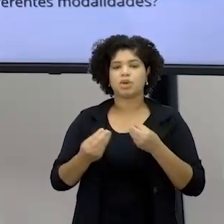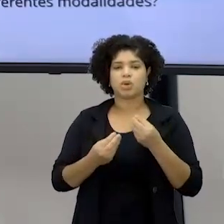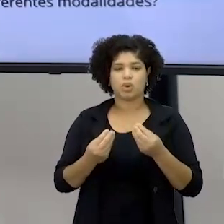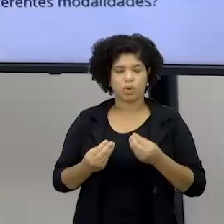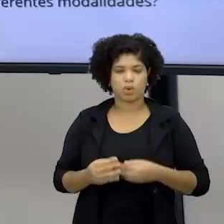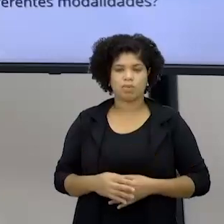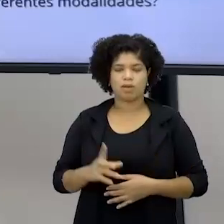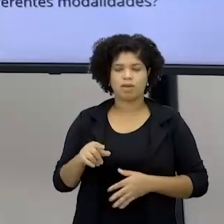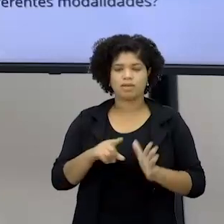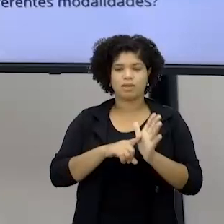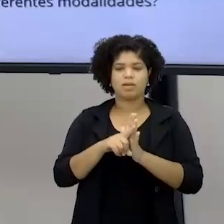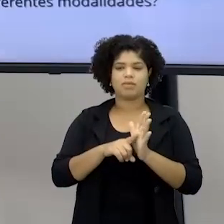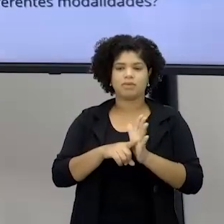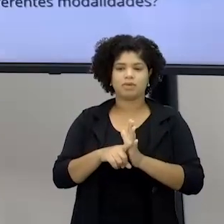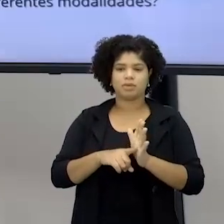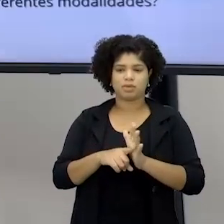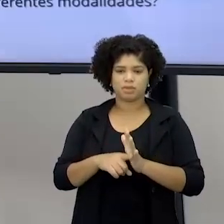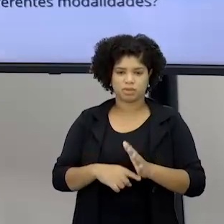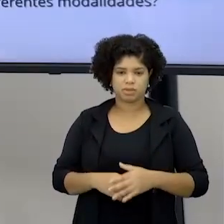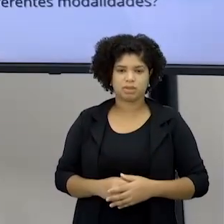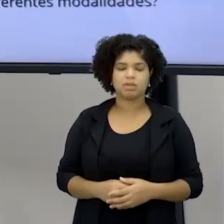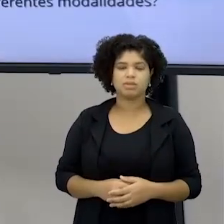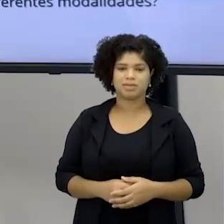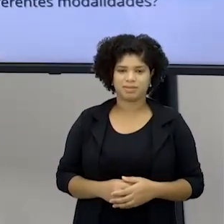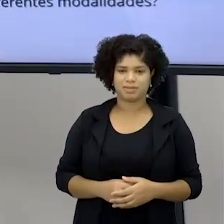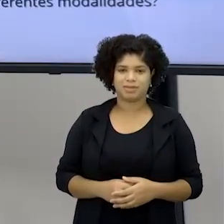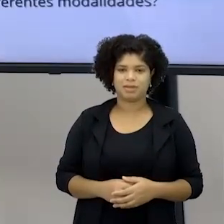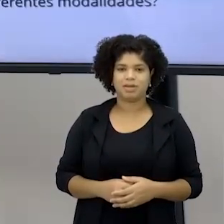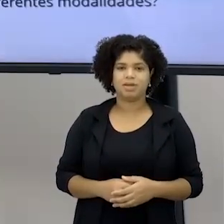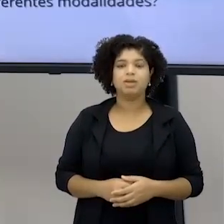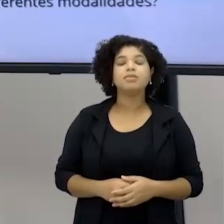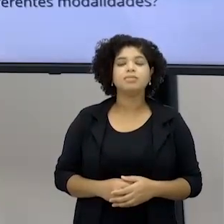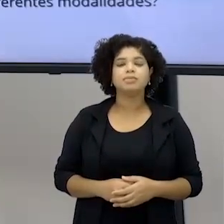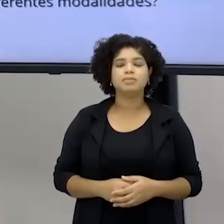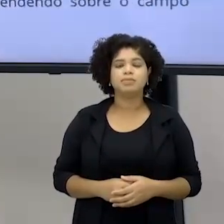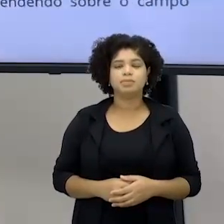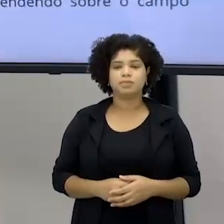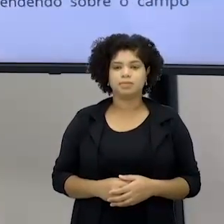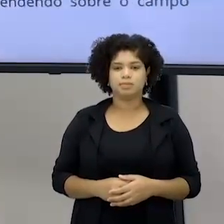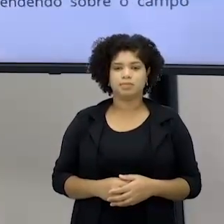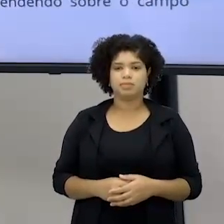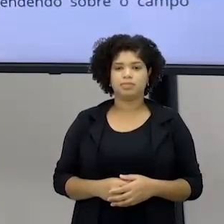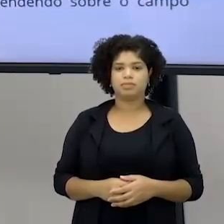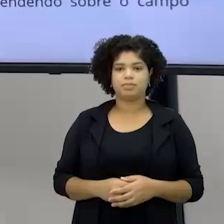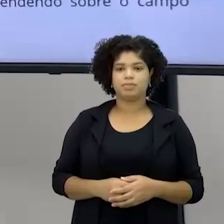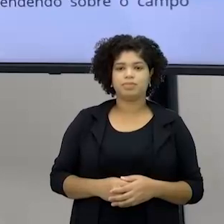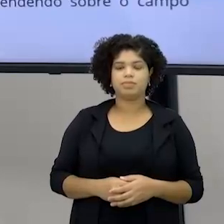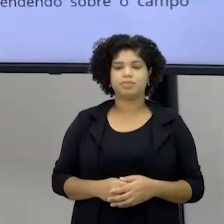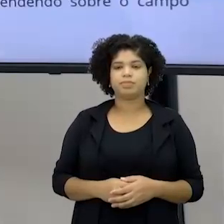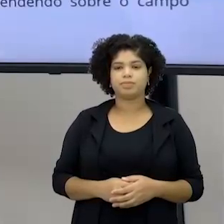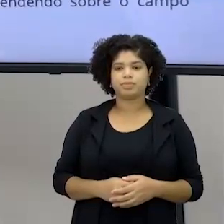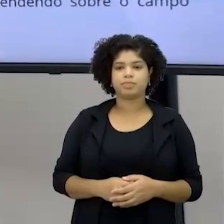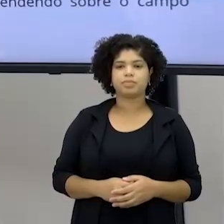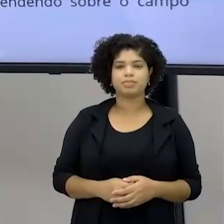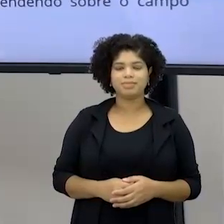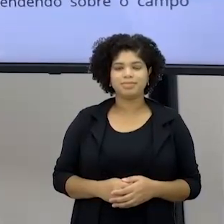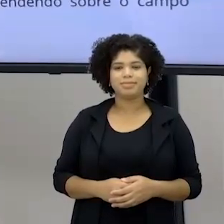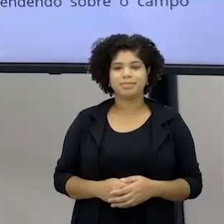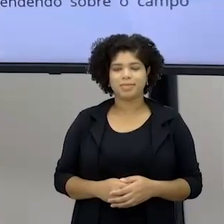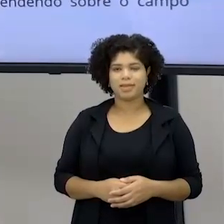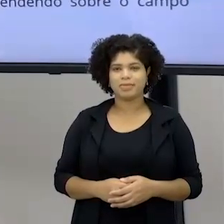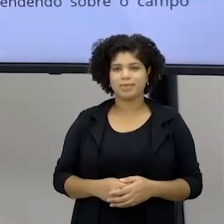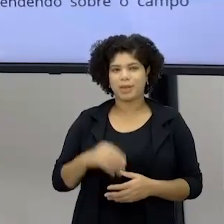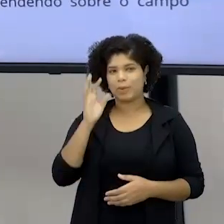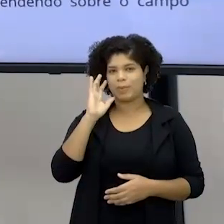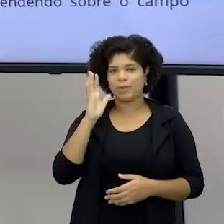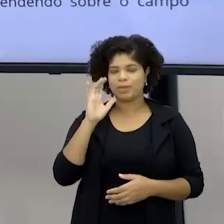é essa investigação do qual vocês terão um caminho para trilhar, tá? Vamos lá, vamos continuar aqui comigo e fazemos de conta que